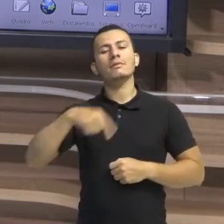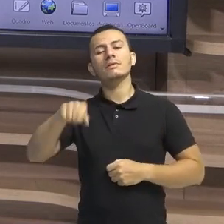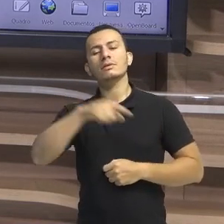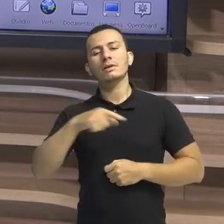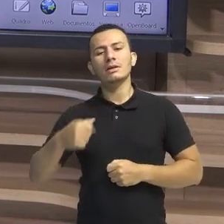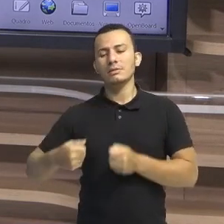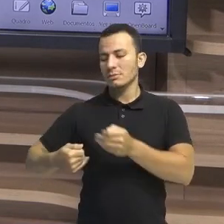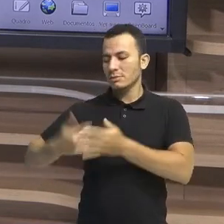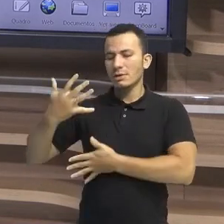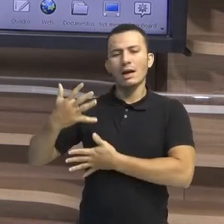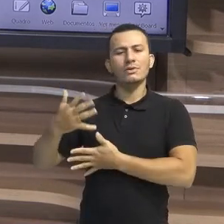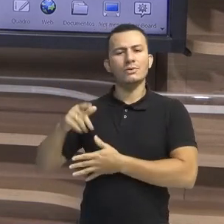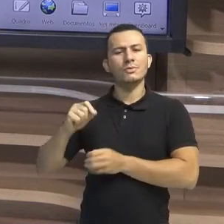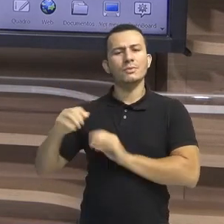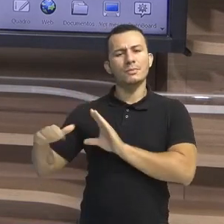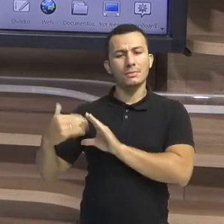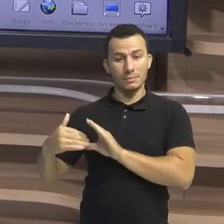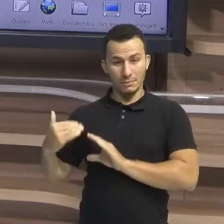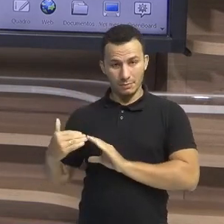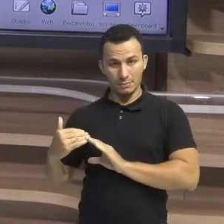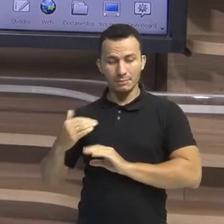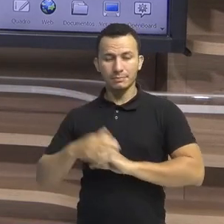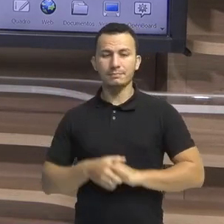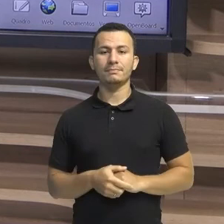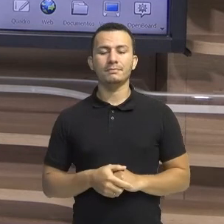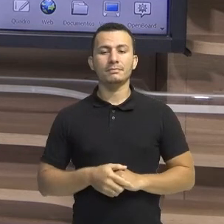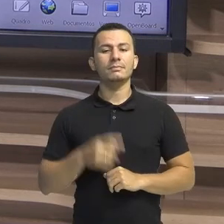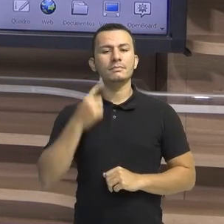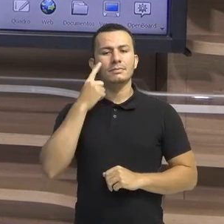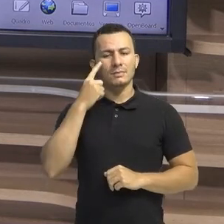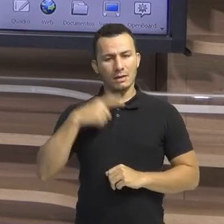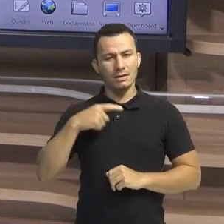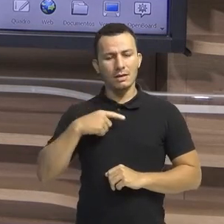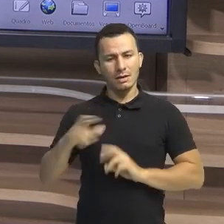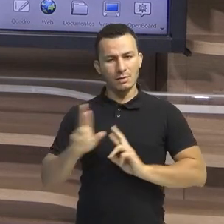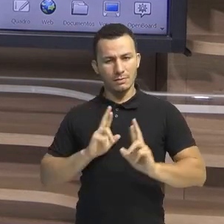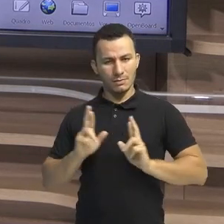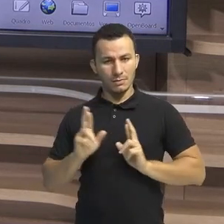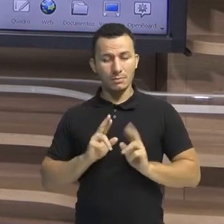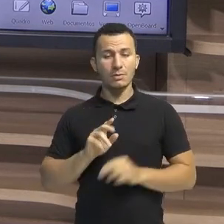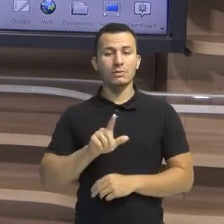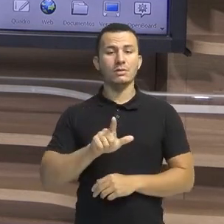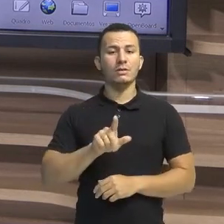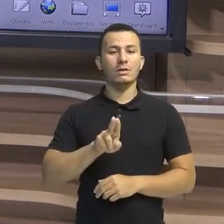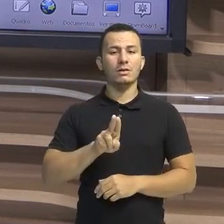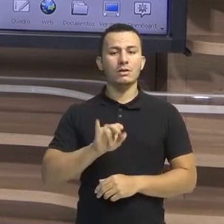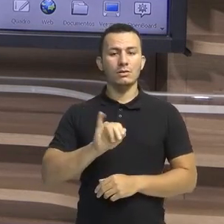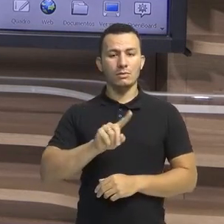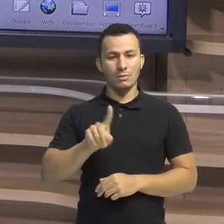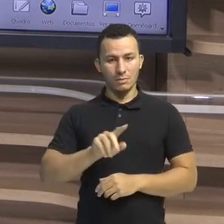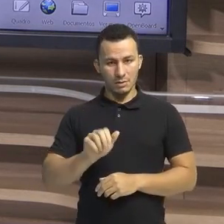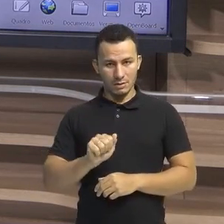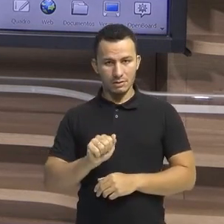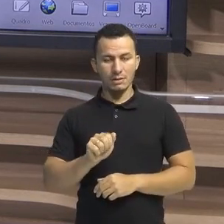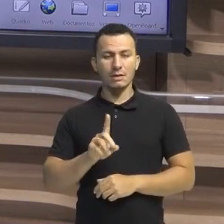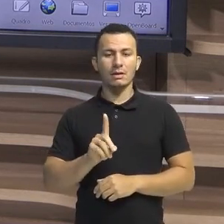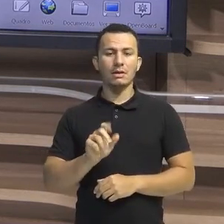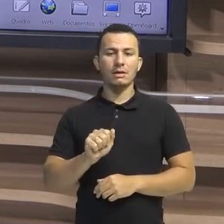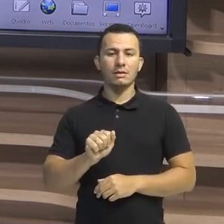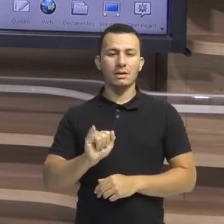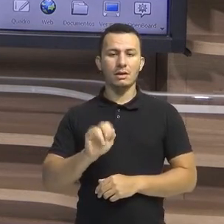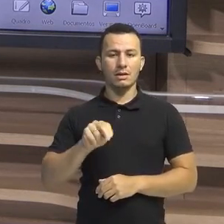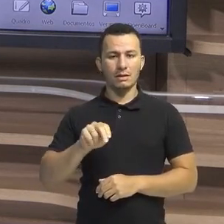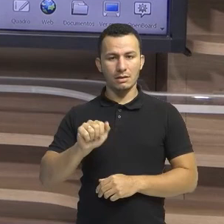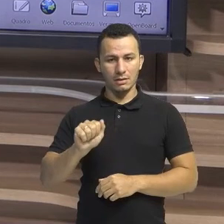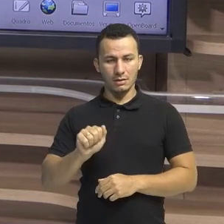estão respondendo, ok? Então, tá aqui as respostas de vocês. Luísa Dayana está dizendo que a questão 1 é a